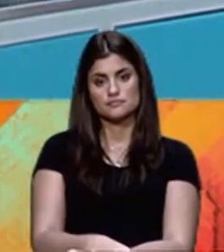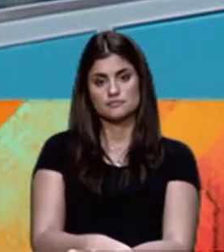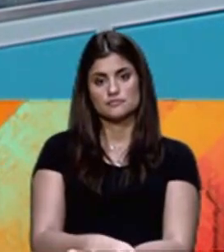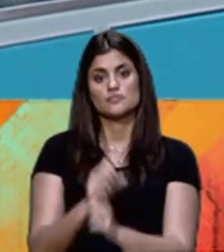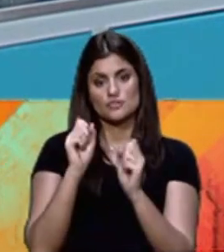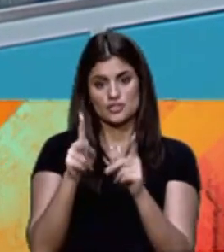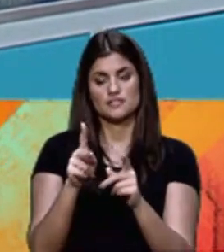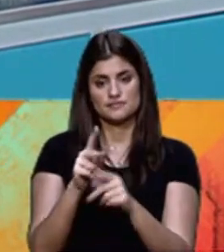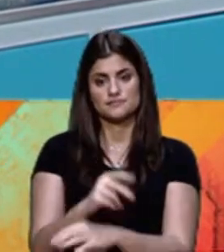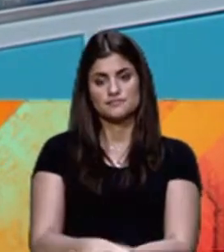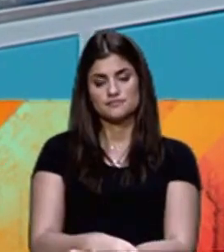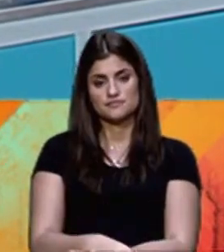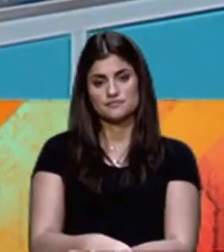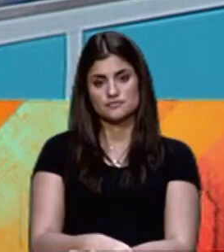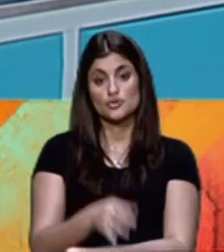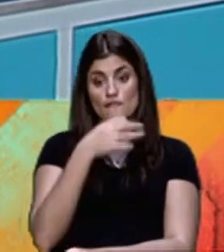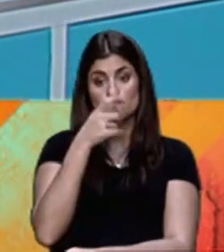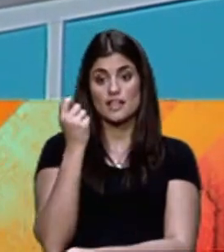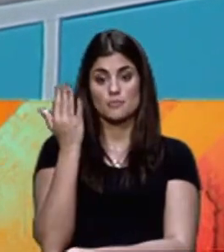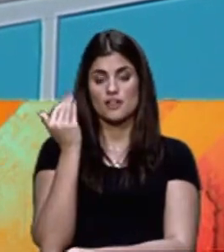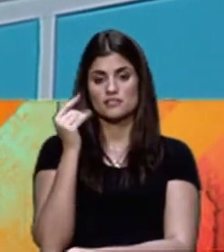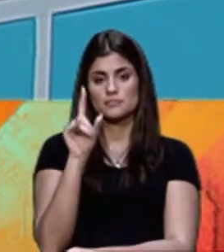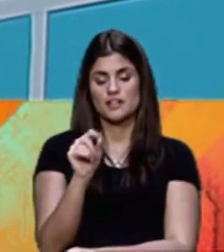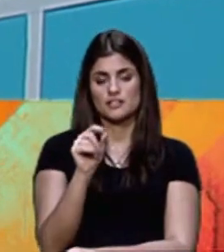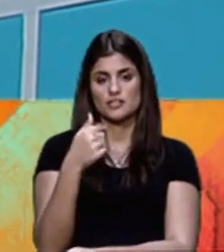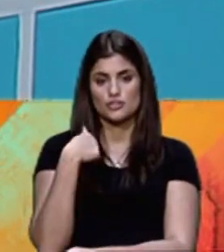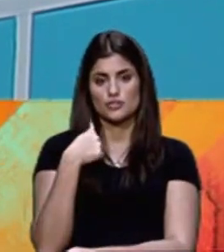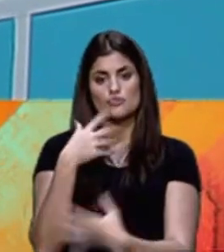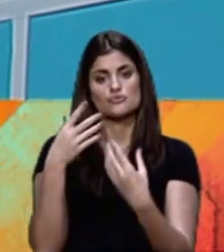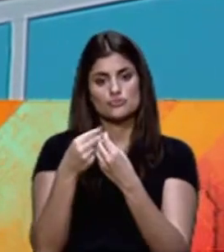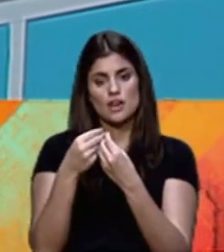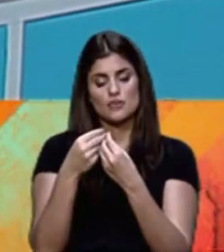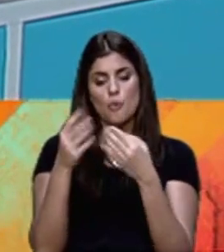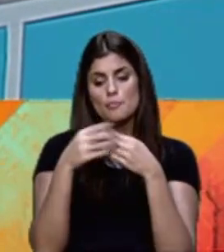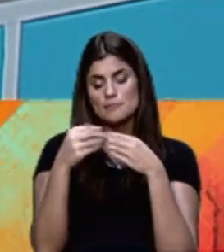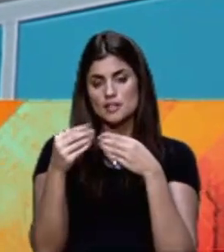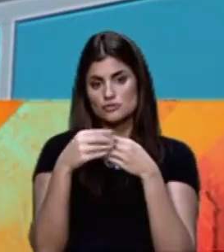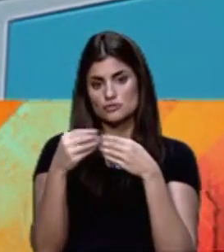ok? E como eu falei, eu vou só aqui juntar o pimento,